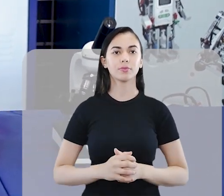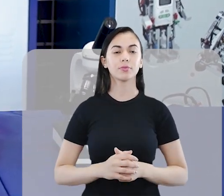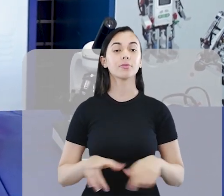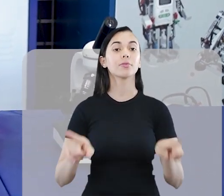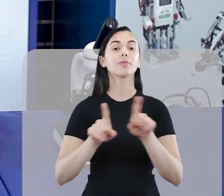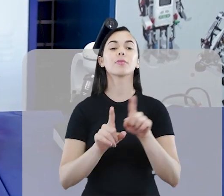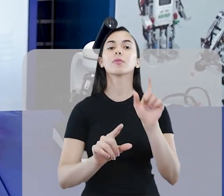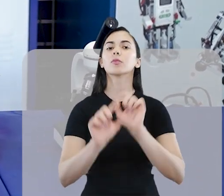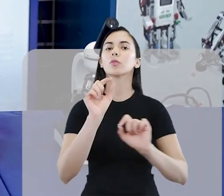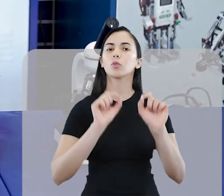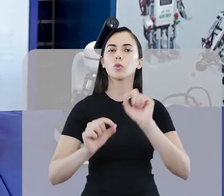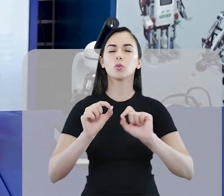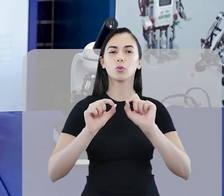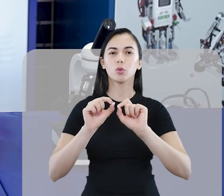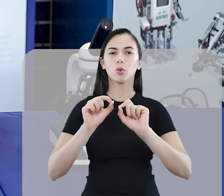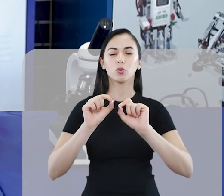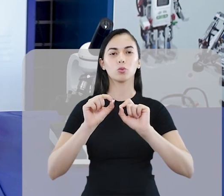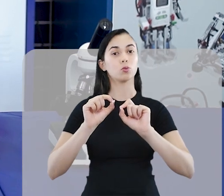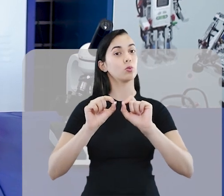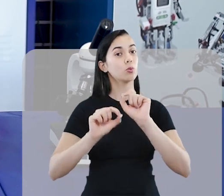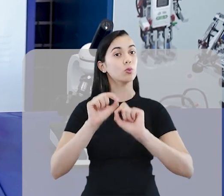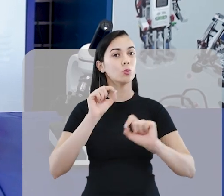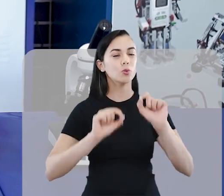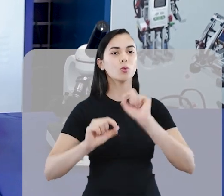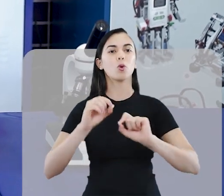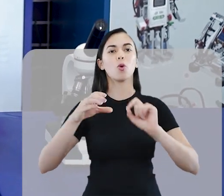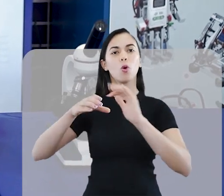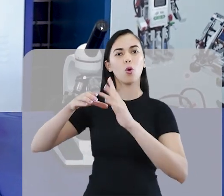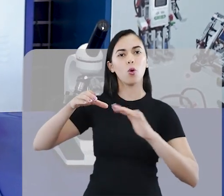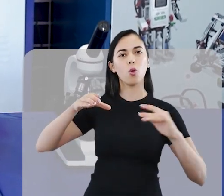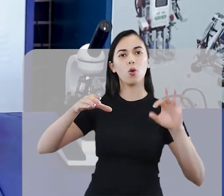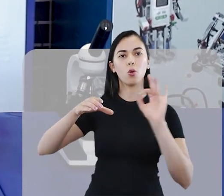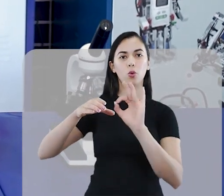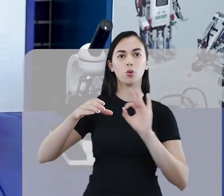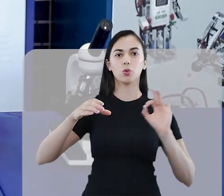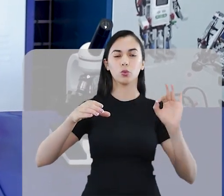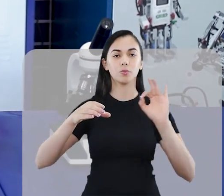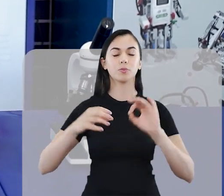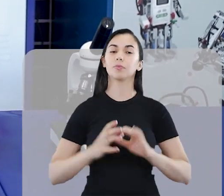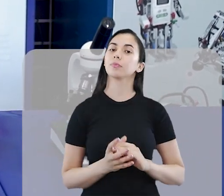também temos os lisossomos, que são responsáveis pela digestão